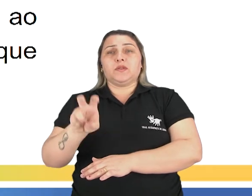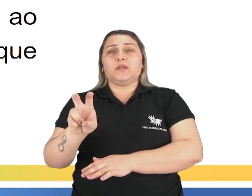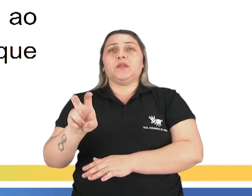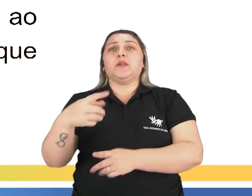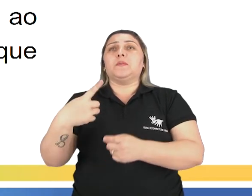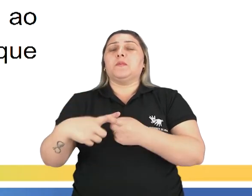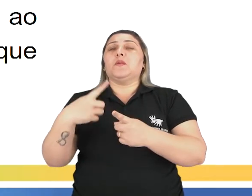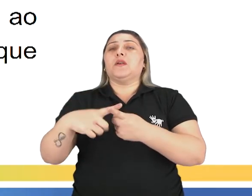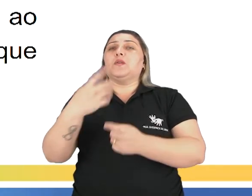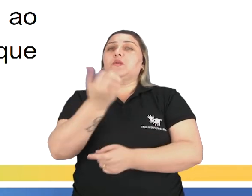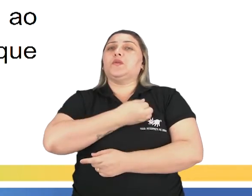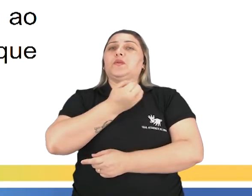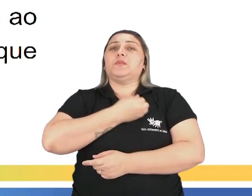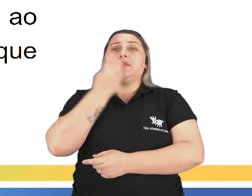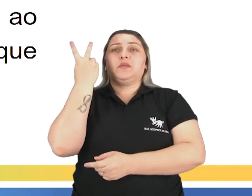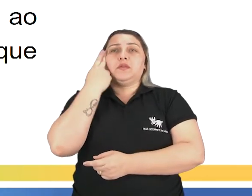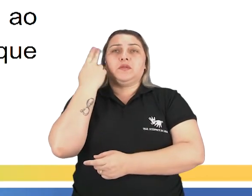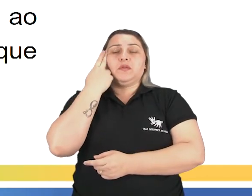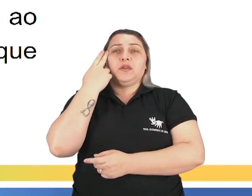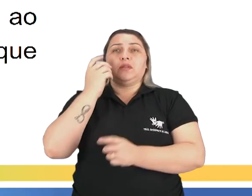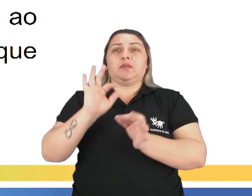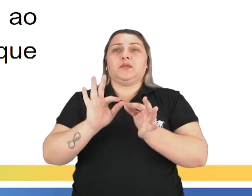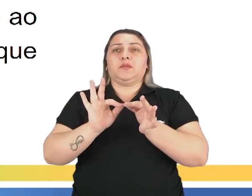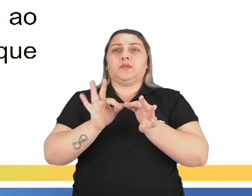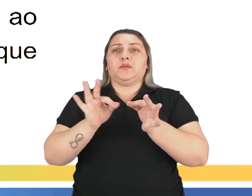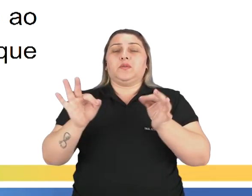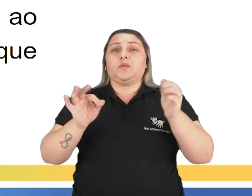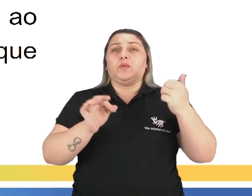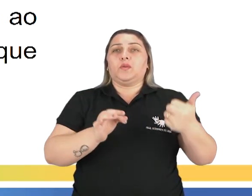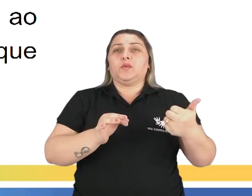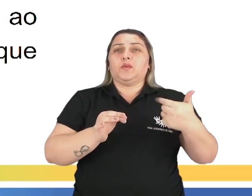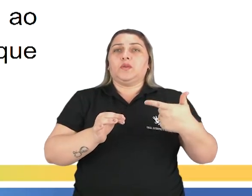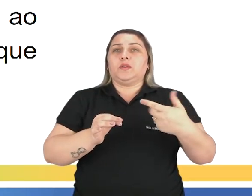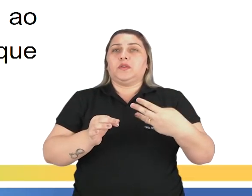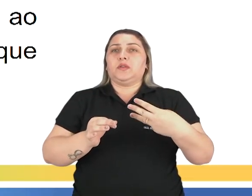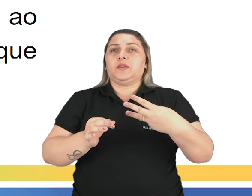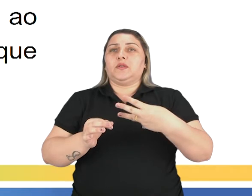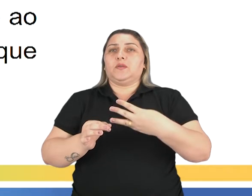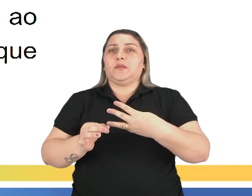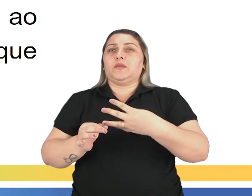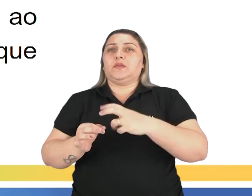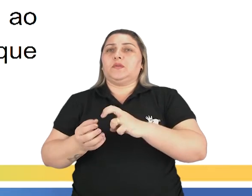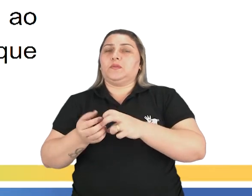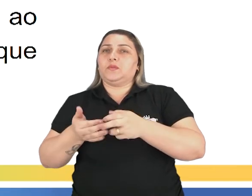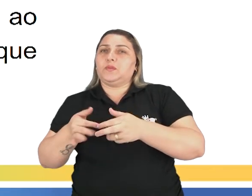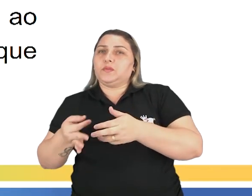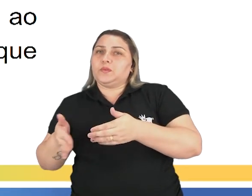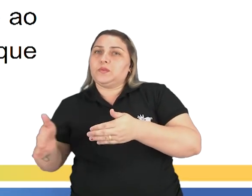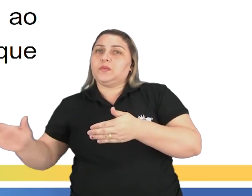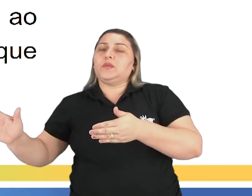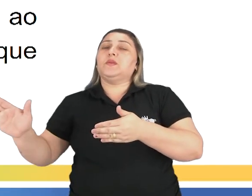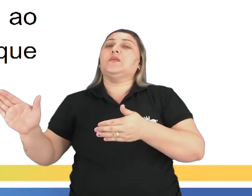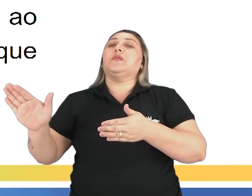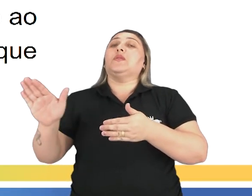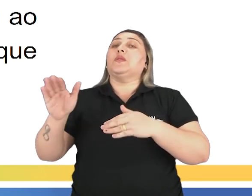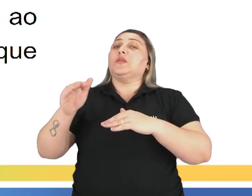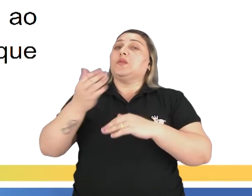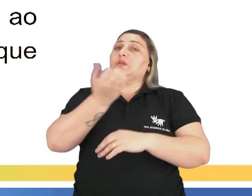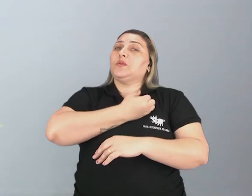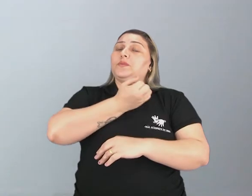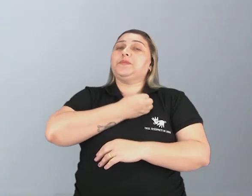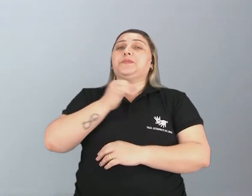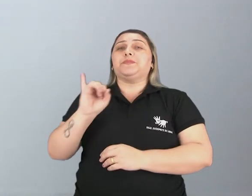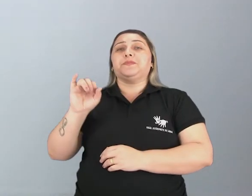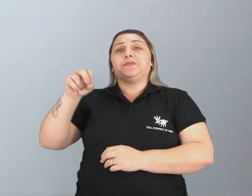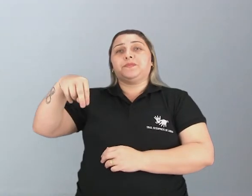dos números naturais, a ordem crescente vai do 1, 2, 3, 4, porque eles são números inteiros,